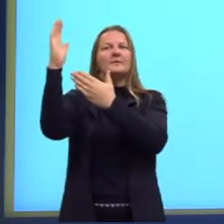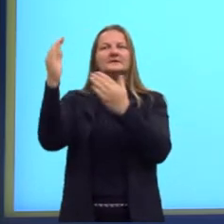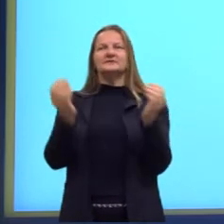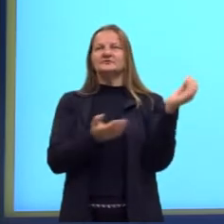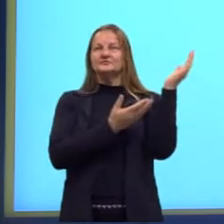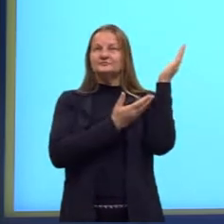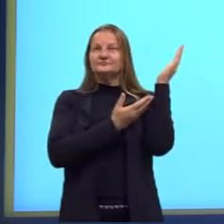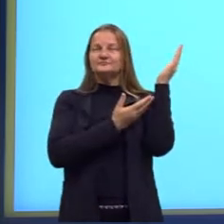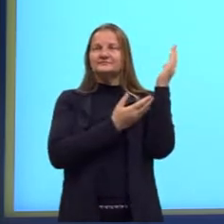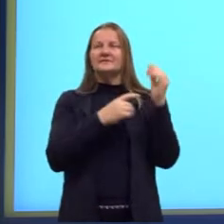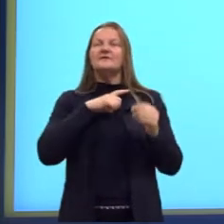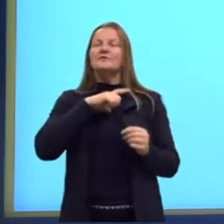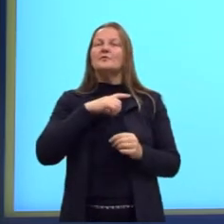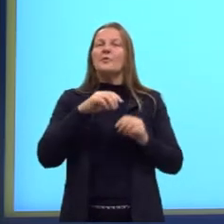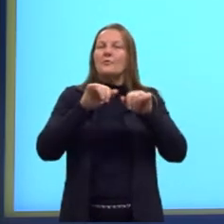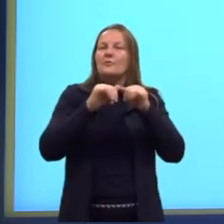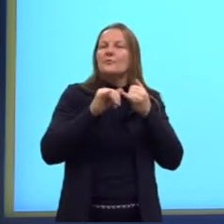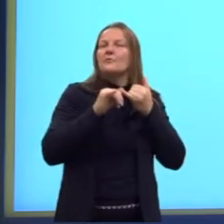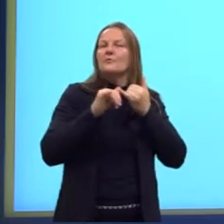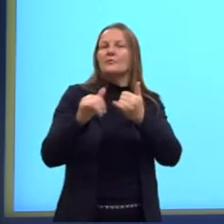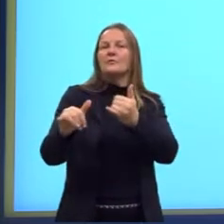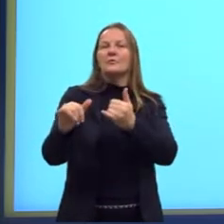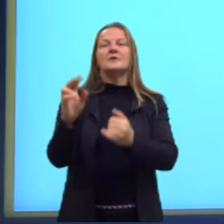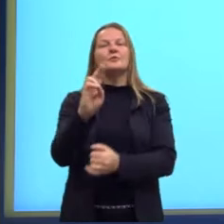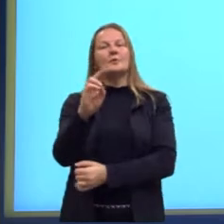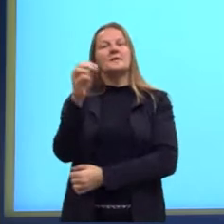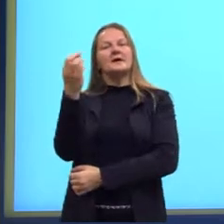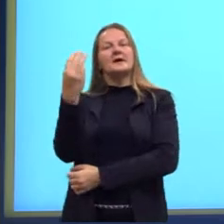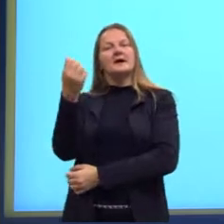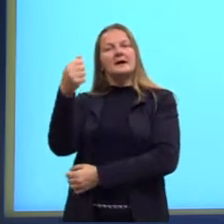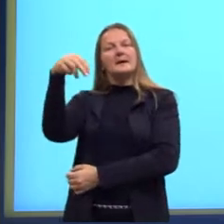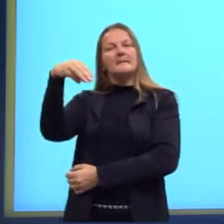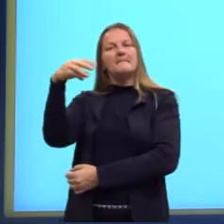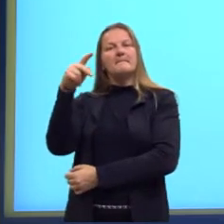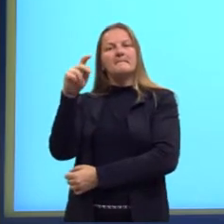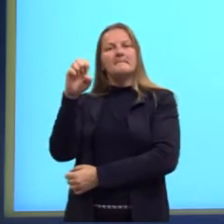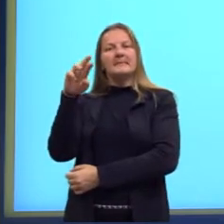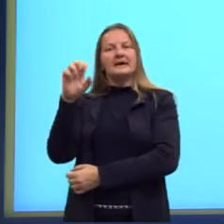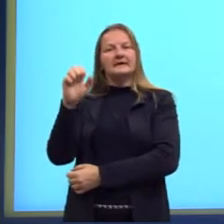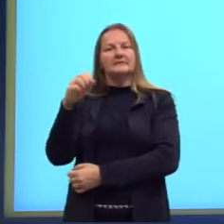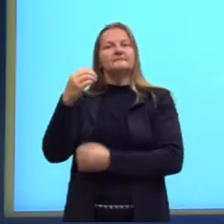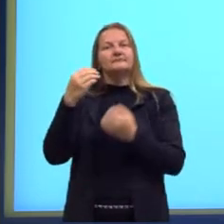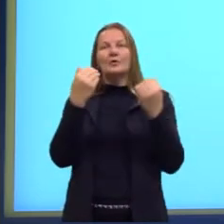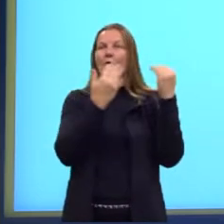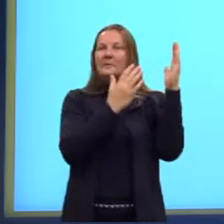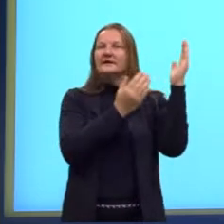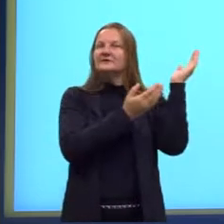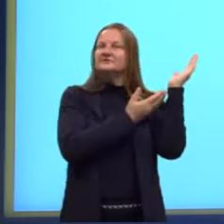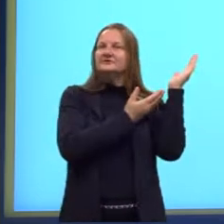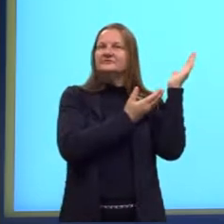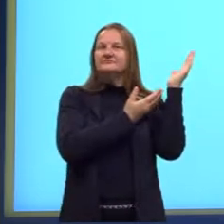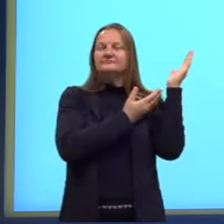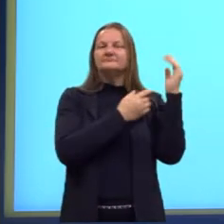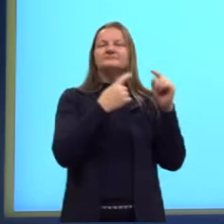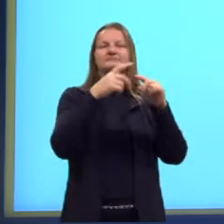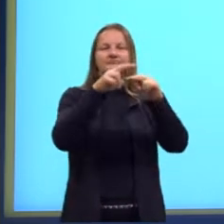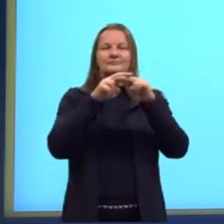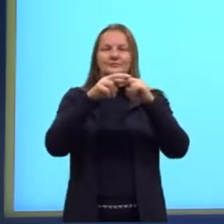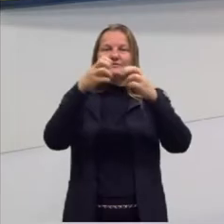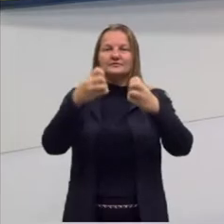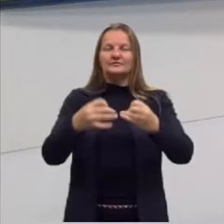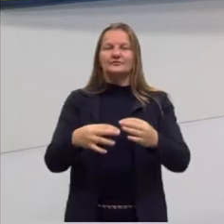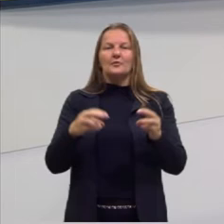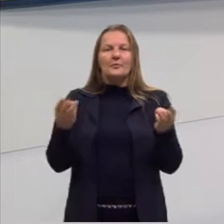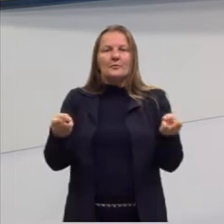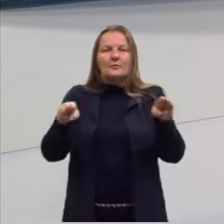então a unidade de corrente elétrica é o ampér tá então aqui Claro a gente falou de magnetismo né mas o